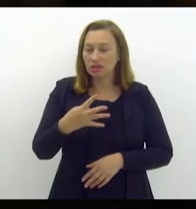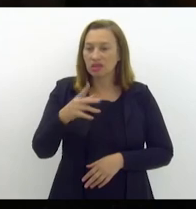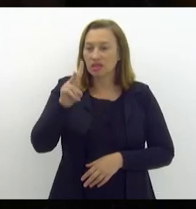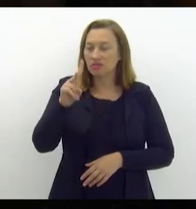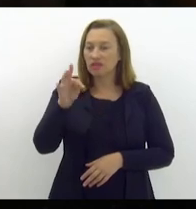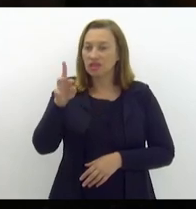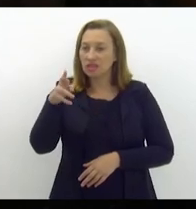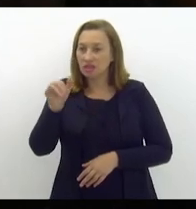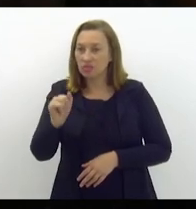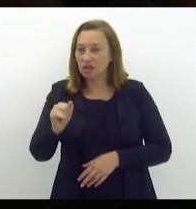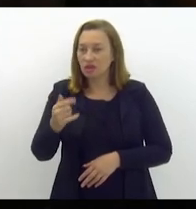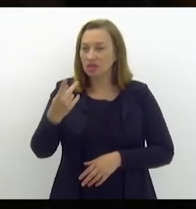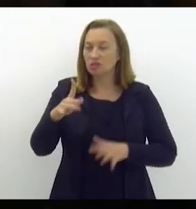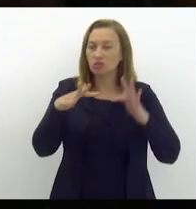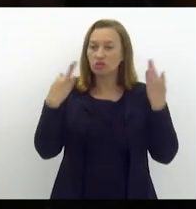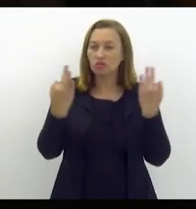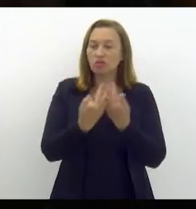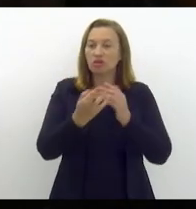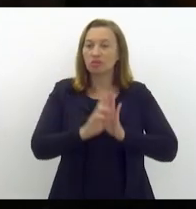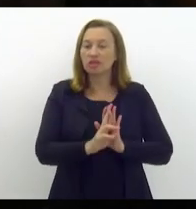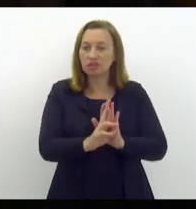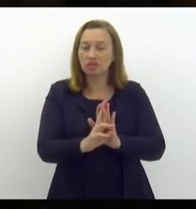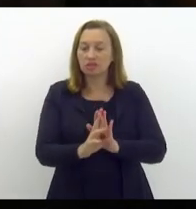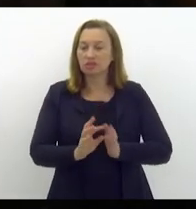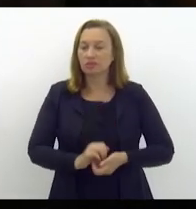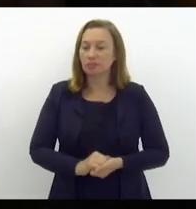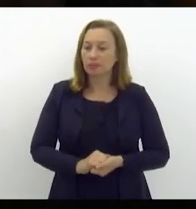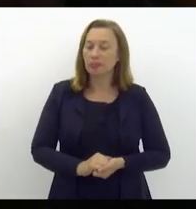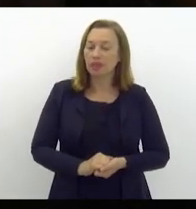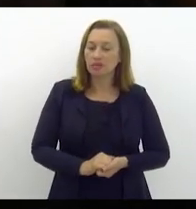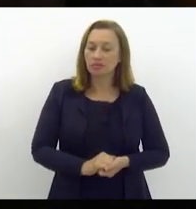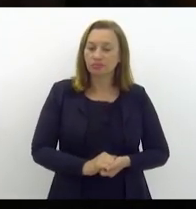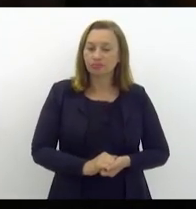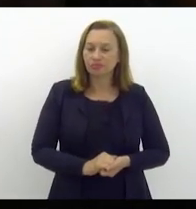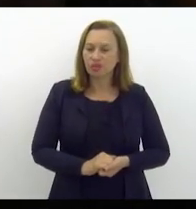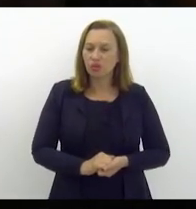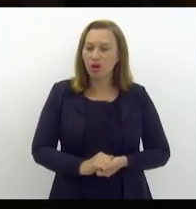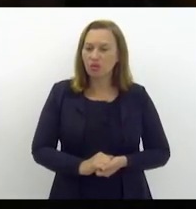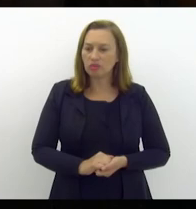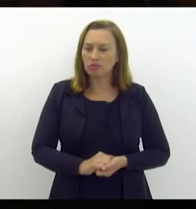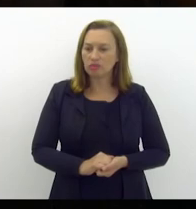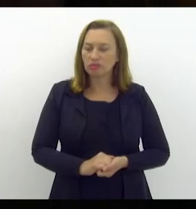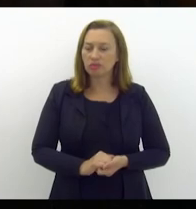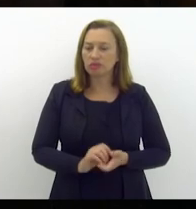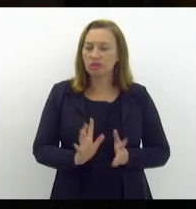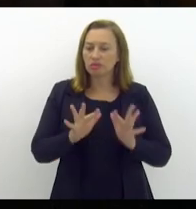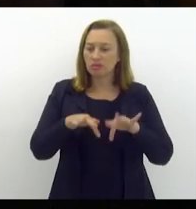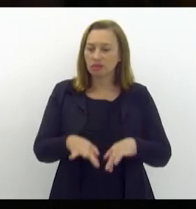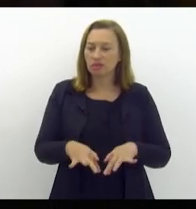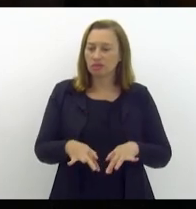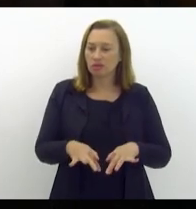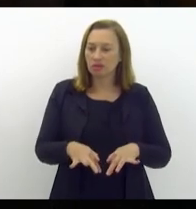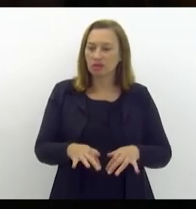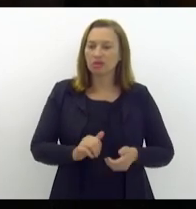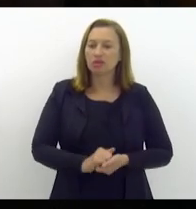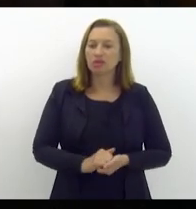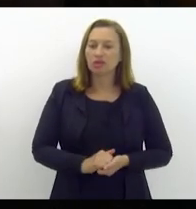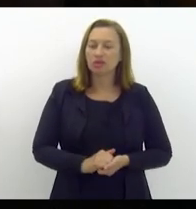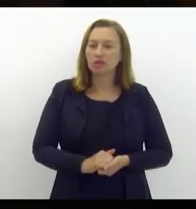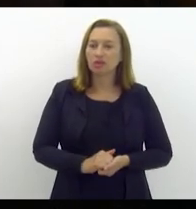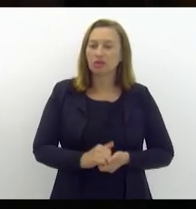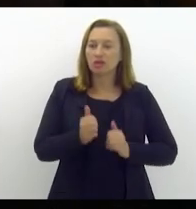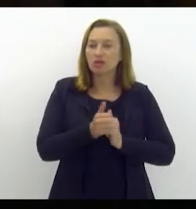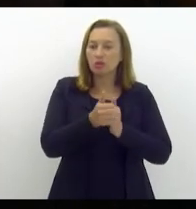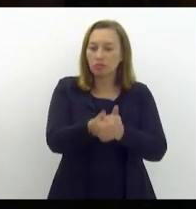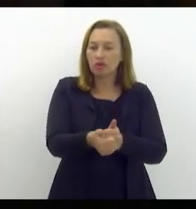familiares por meio de seus representantes legais. Disposições finais. A fim de facilitar o